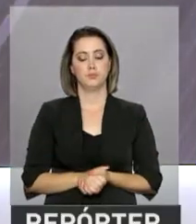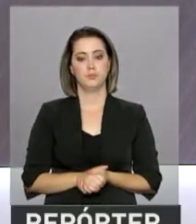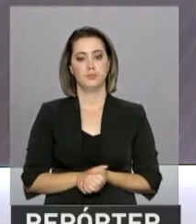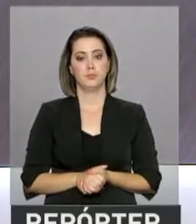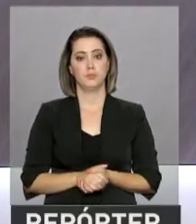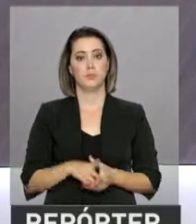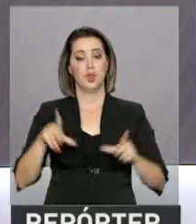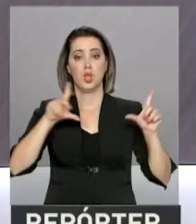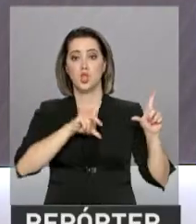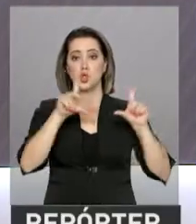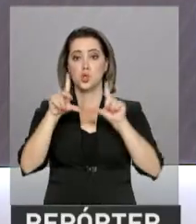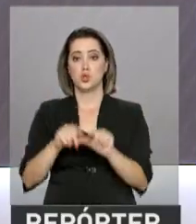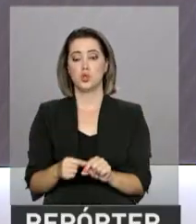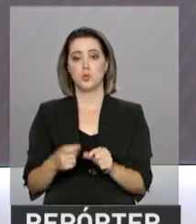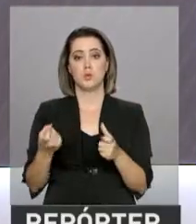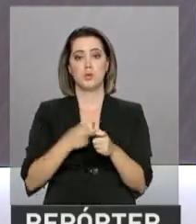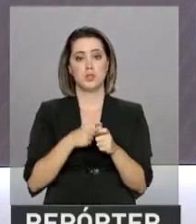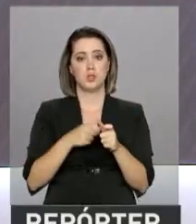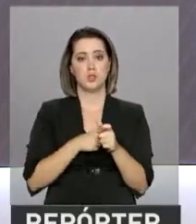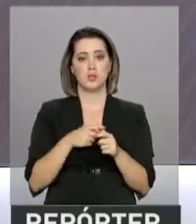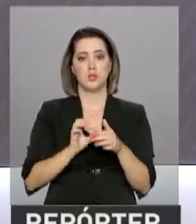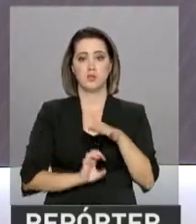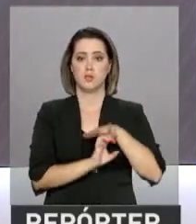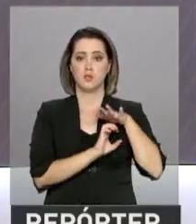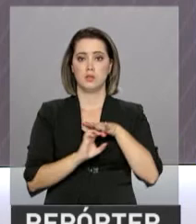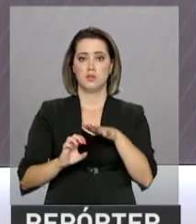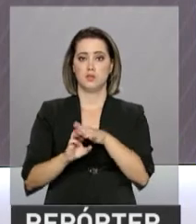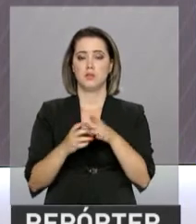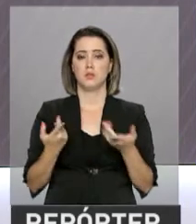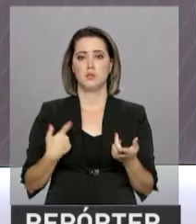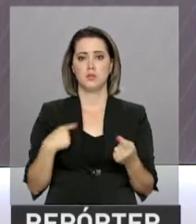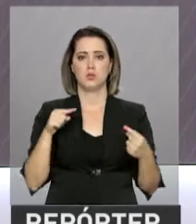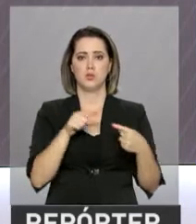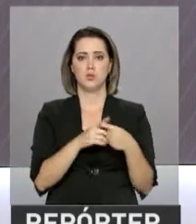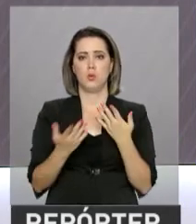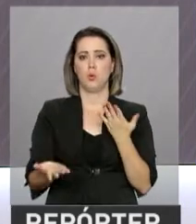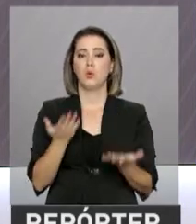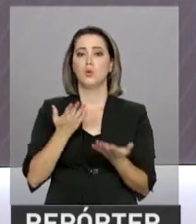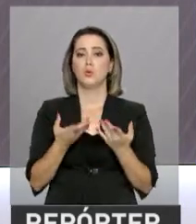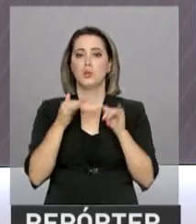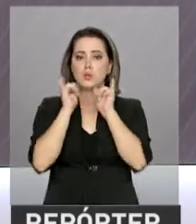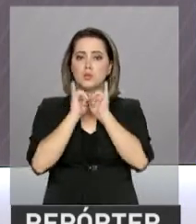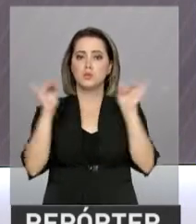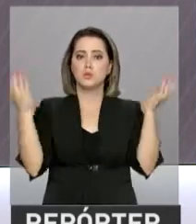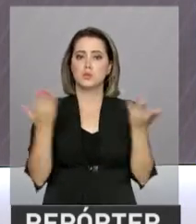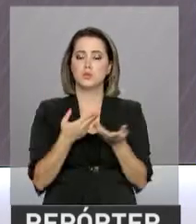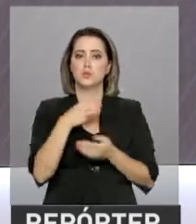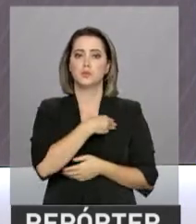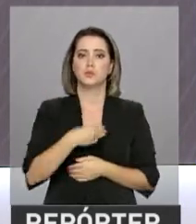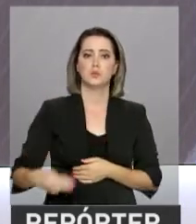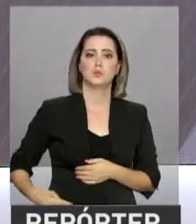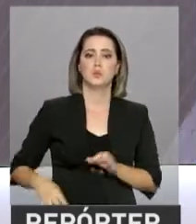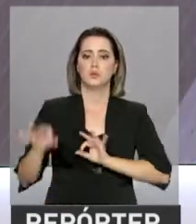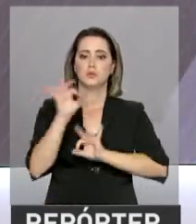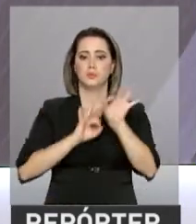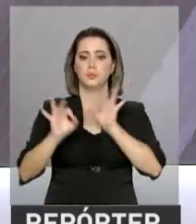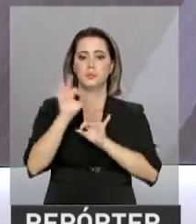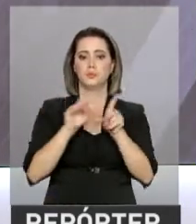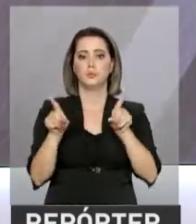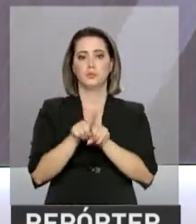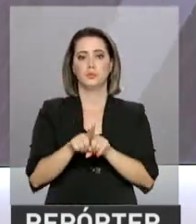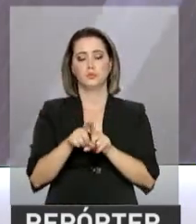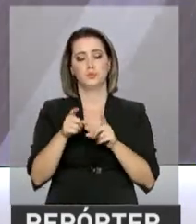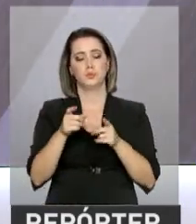caiu em dívida mento das empresas tais de acordo com balanço divulgado hoje pelo ministério do planejamento desenvolvimento